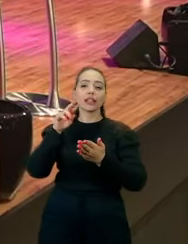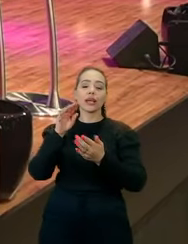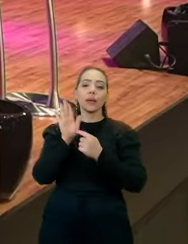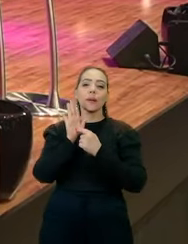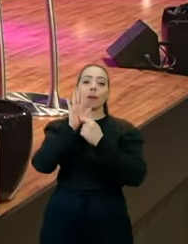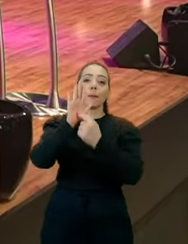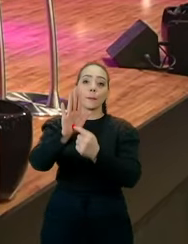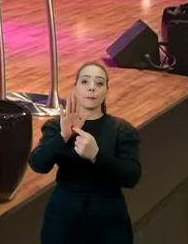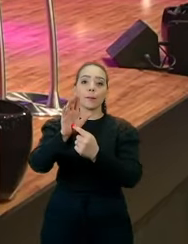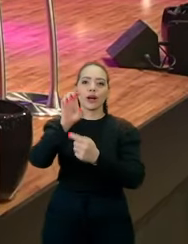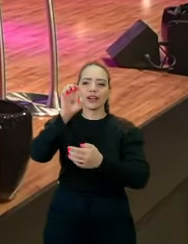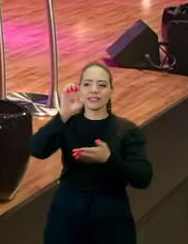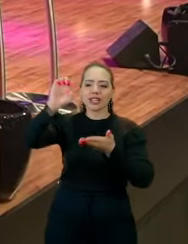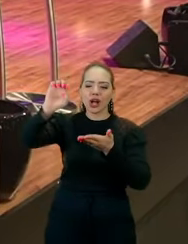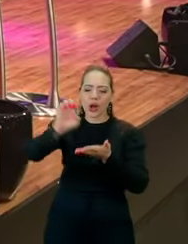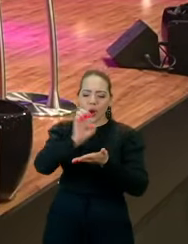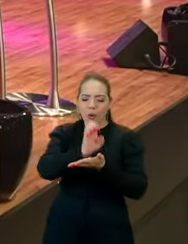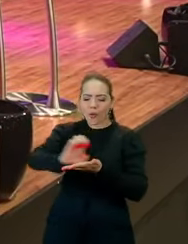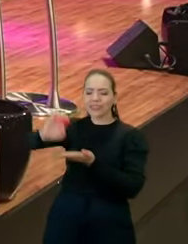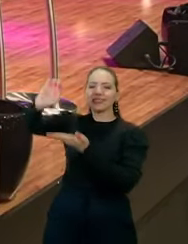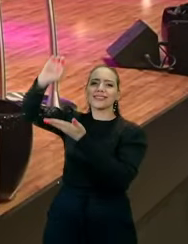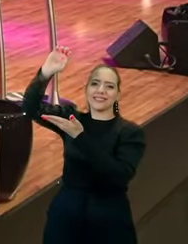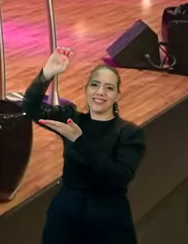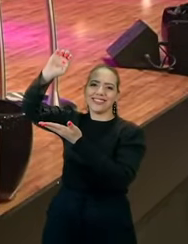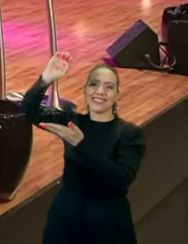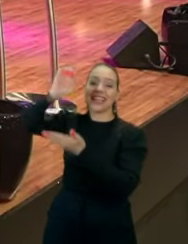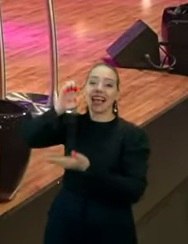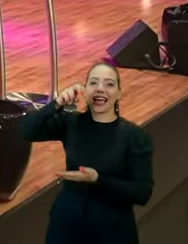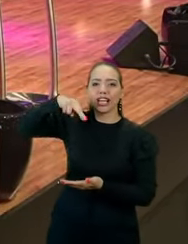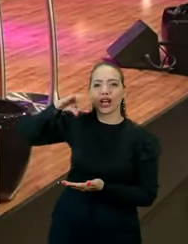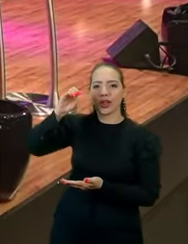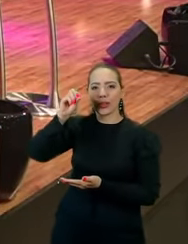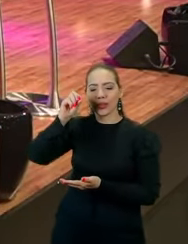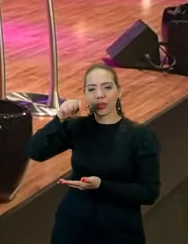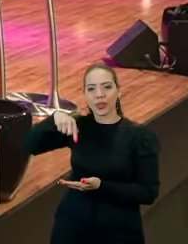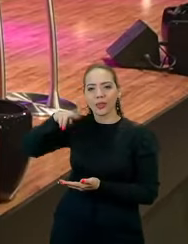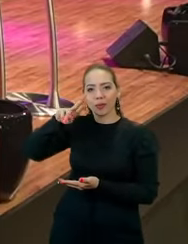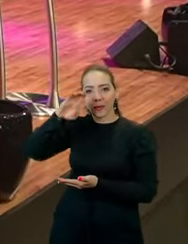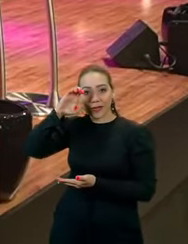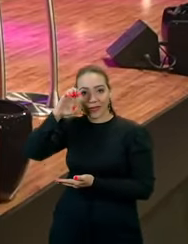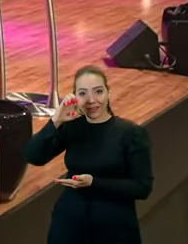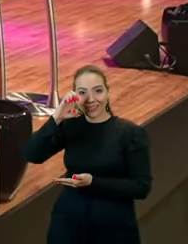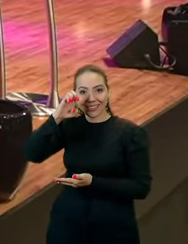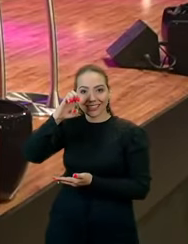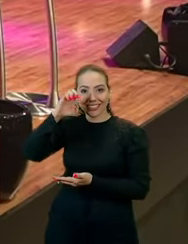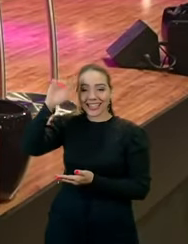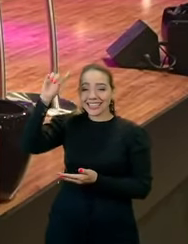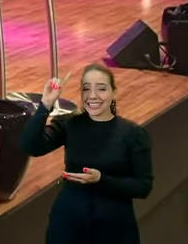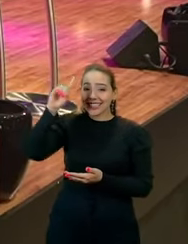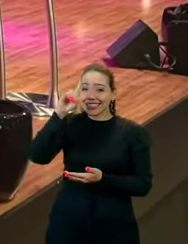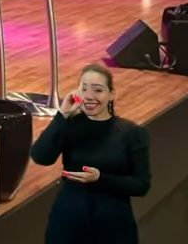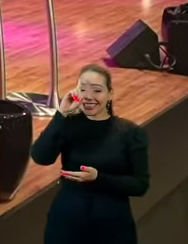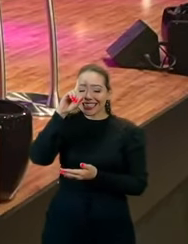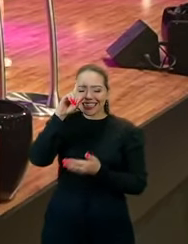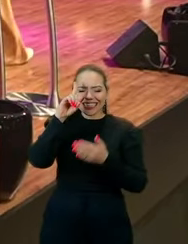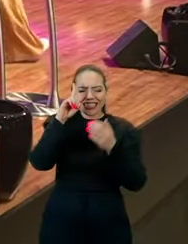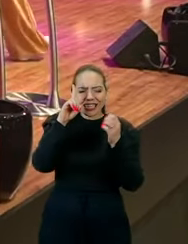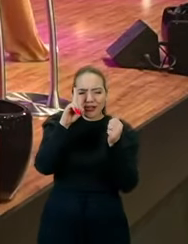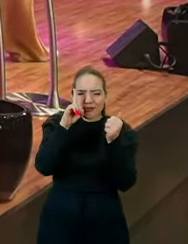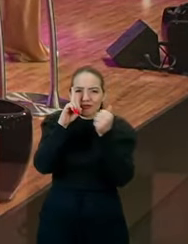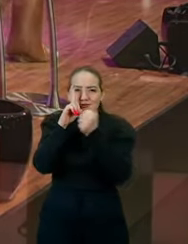Sabe, eu tenho pensado muito sobre isso. Noé vivia num lugar terrível, numa geração perdida, mas Noé andava com